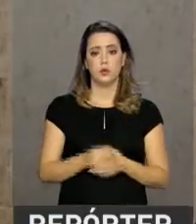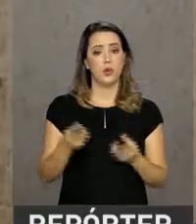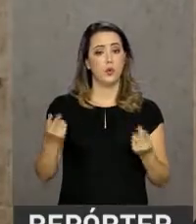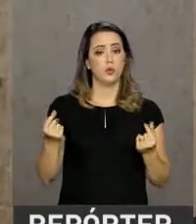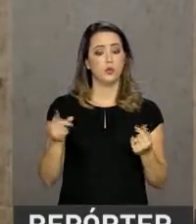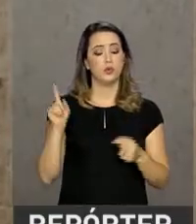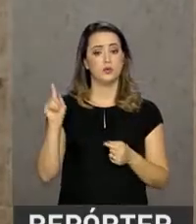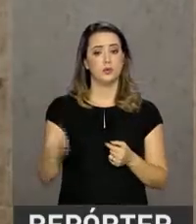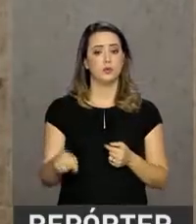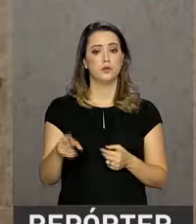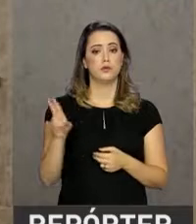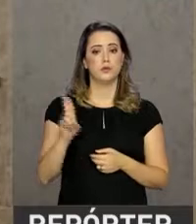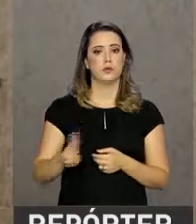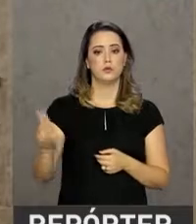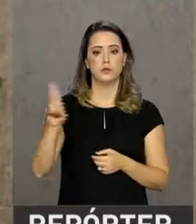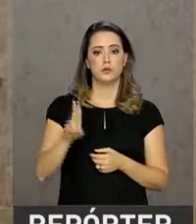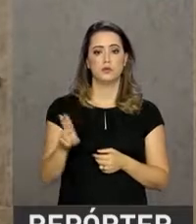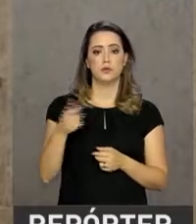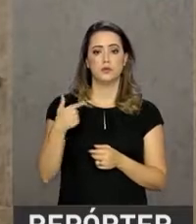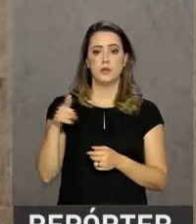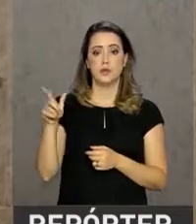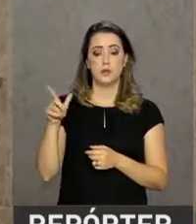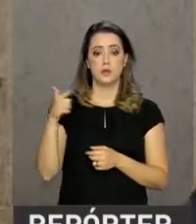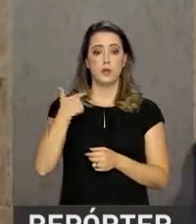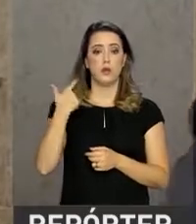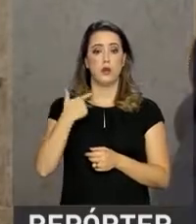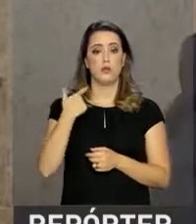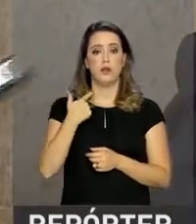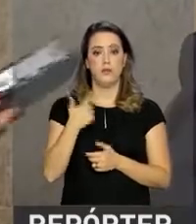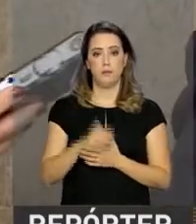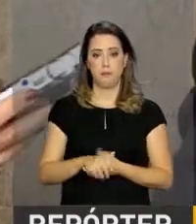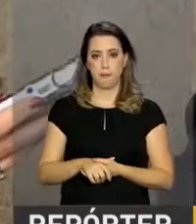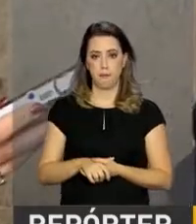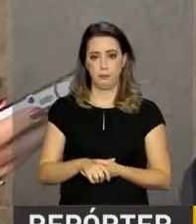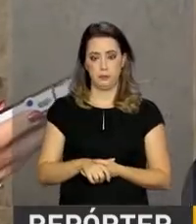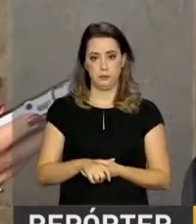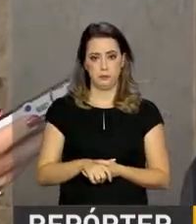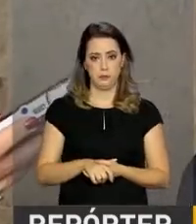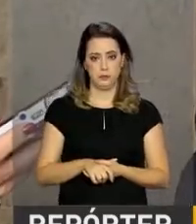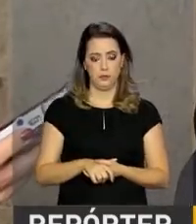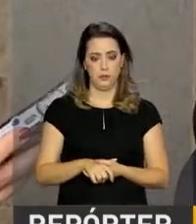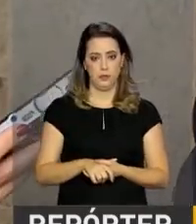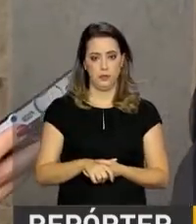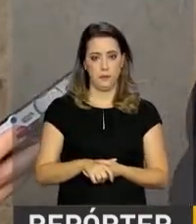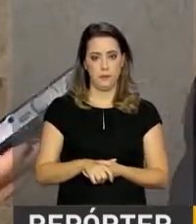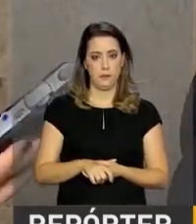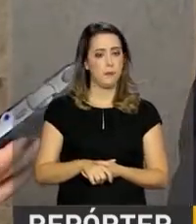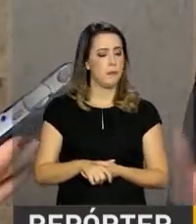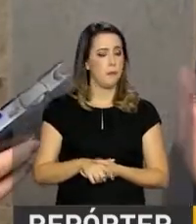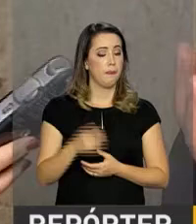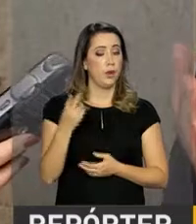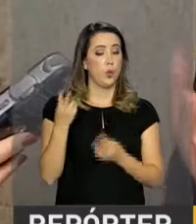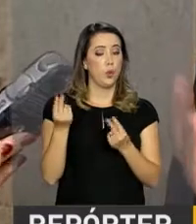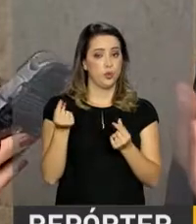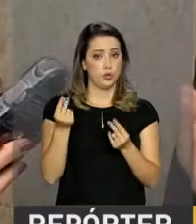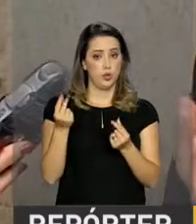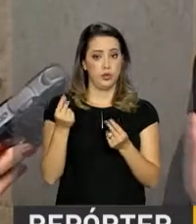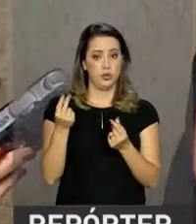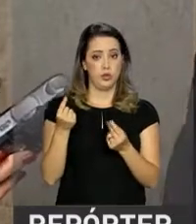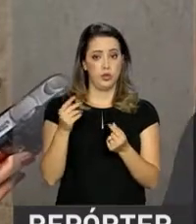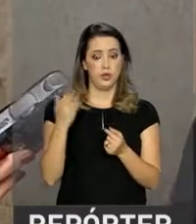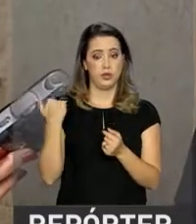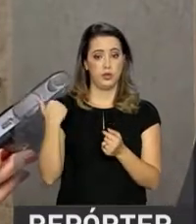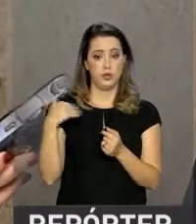desses recursos deve vir de loterias federais este recurso serão sobretudo destinados vindo